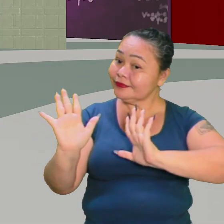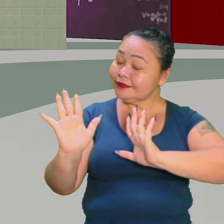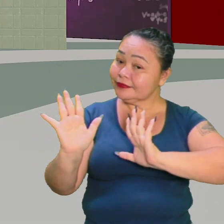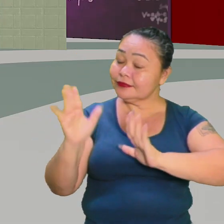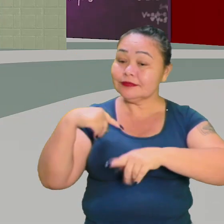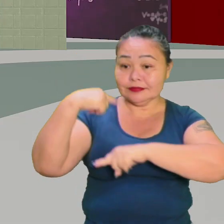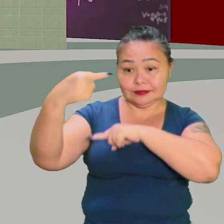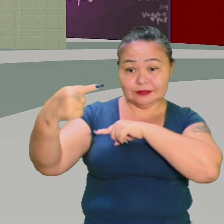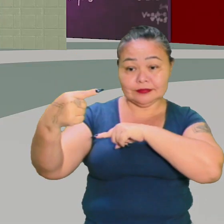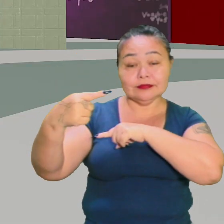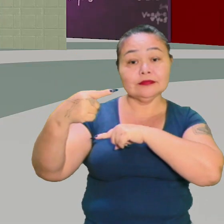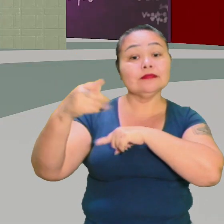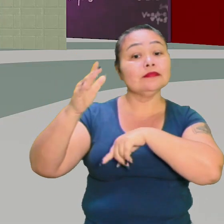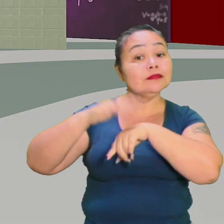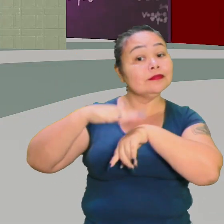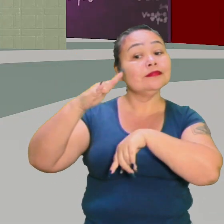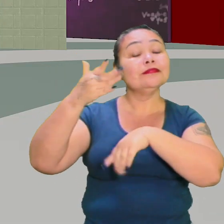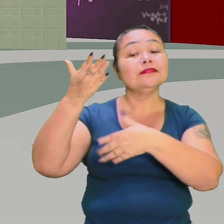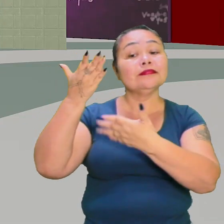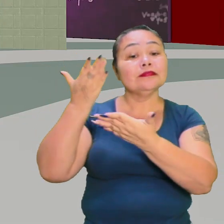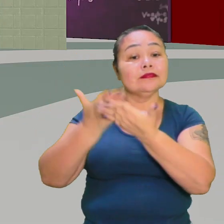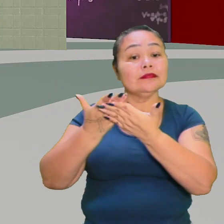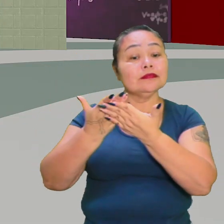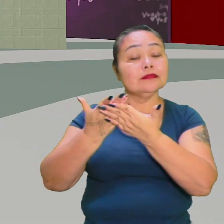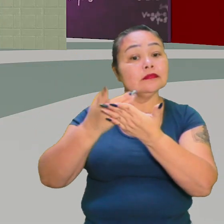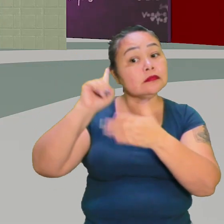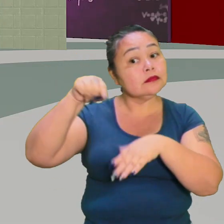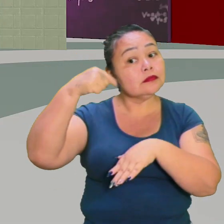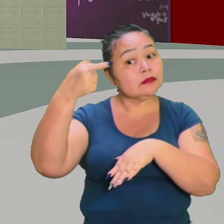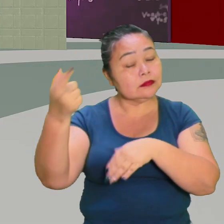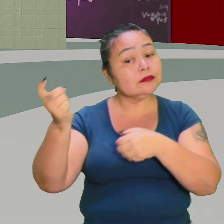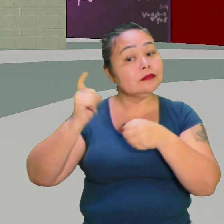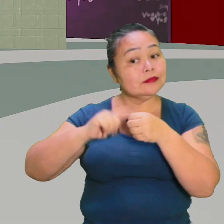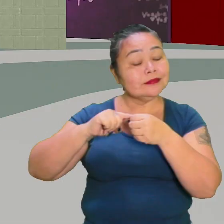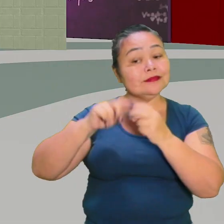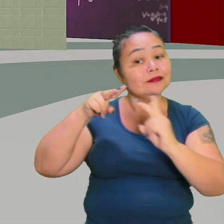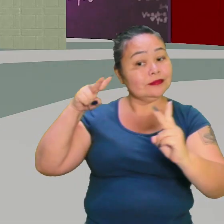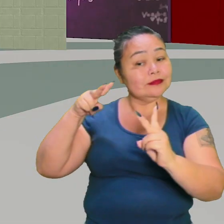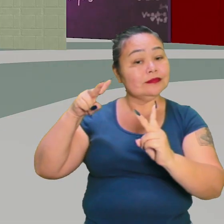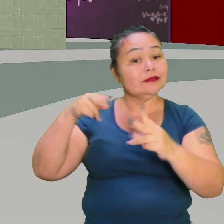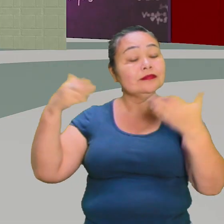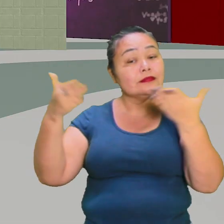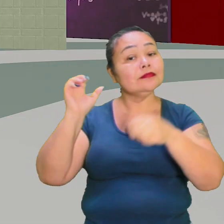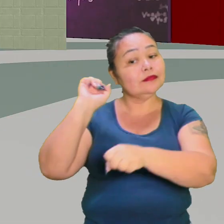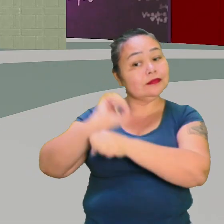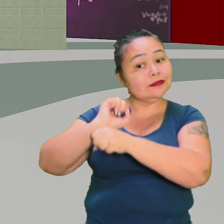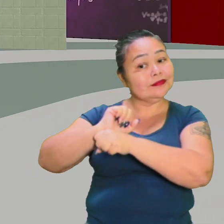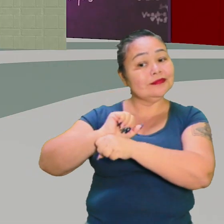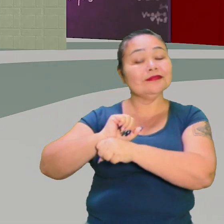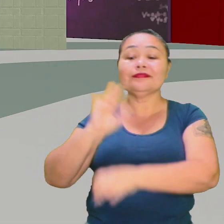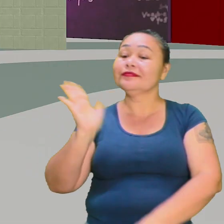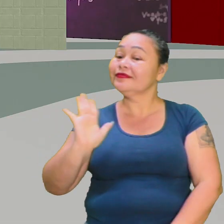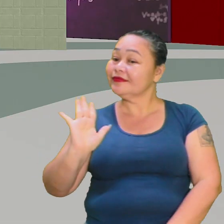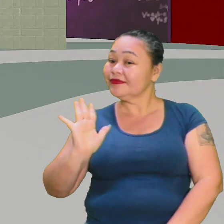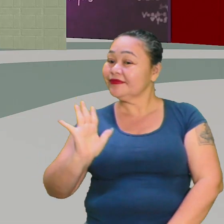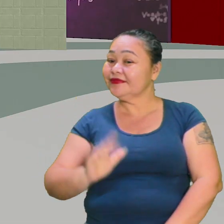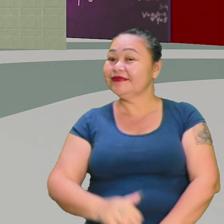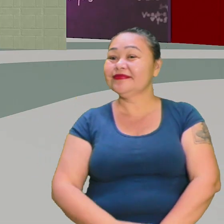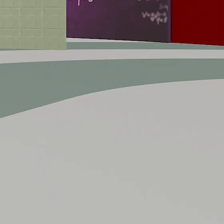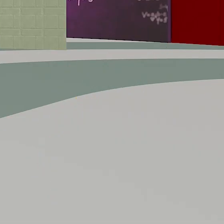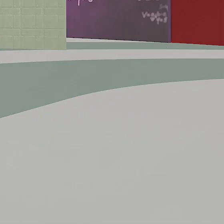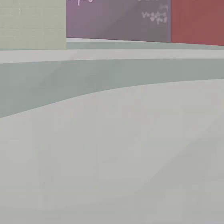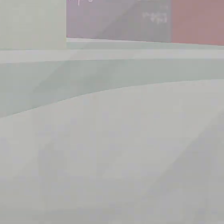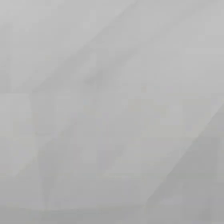tchau. Voltamos depois com E mais a gente uma volta aula. com mais uma aula híbrida. Aguarde a gente, beleza? Tchau, gente.